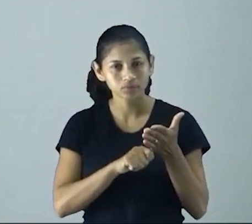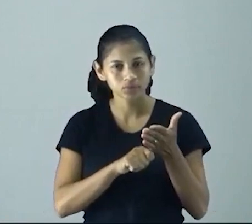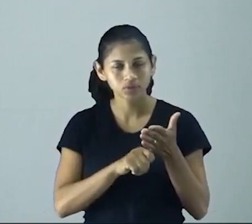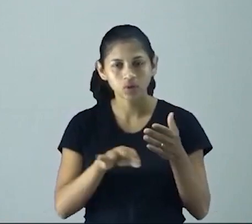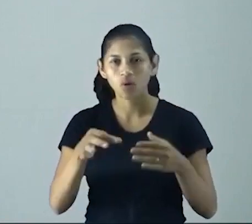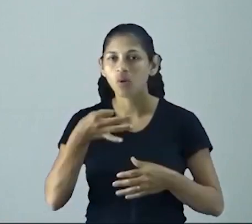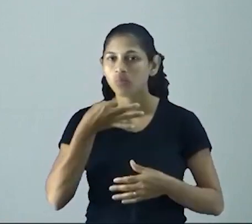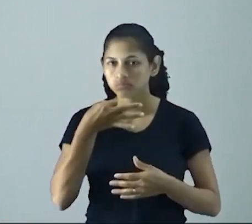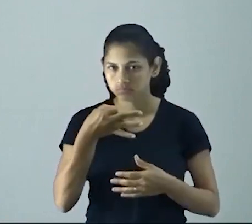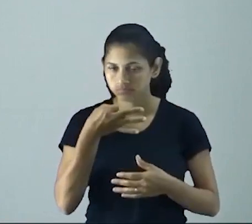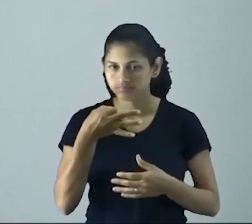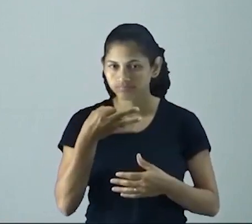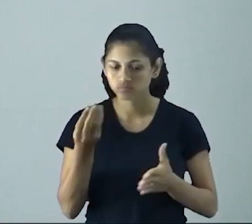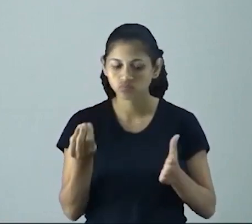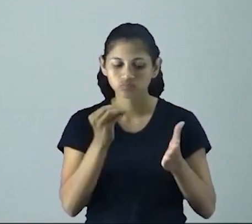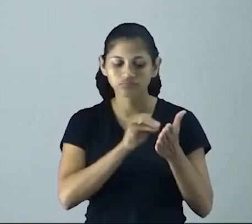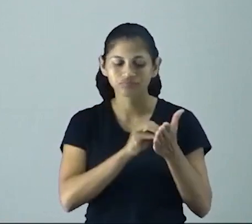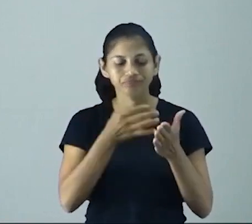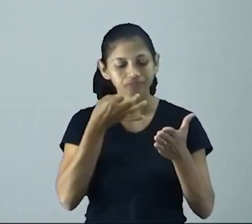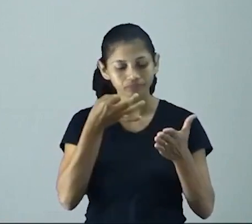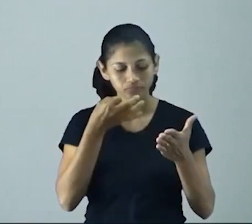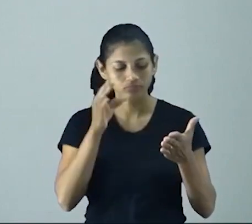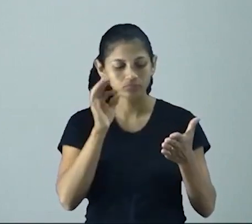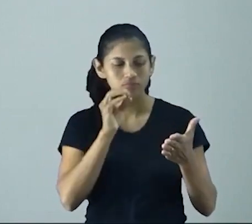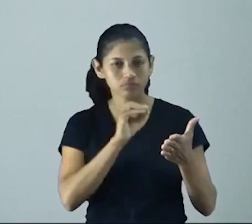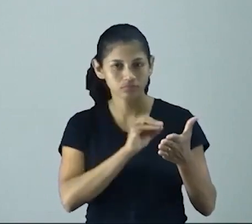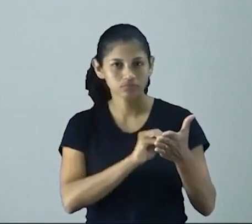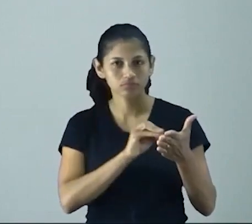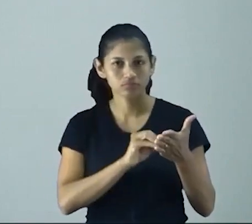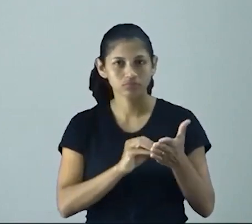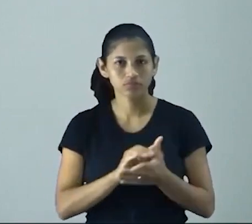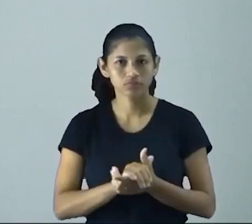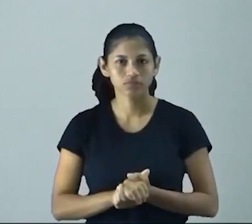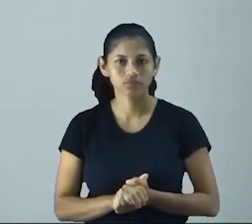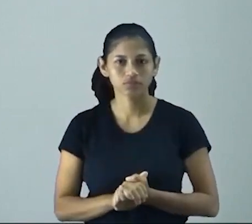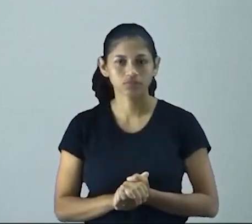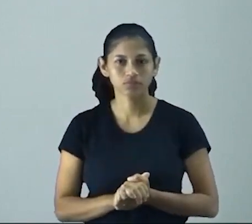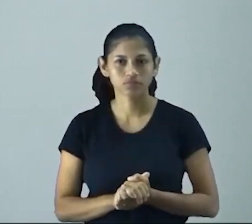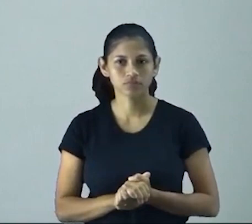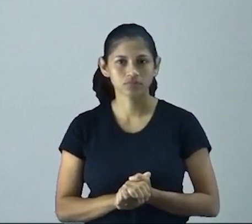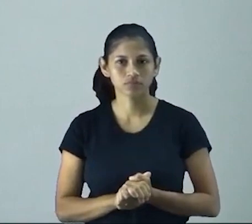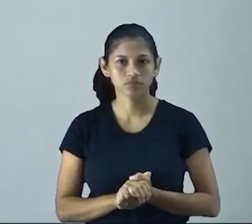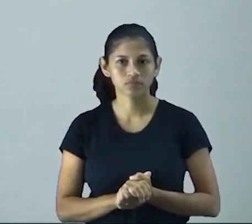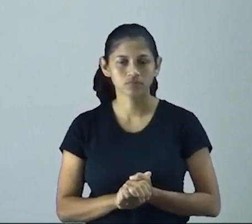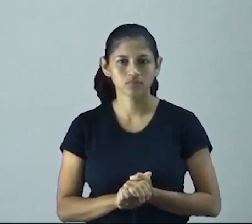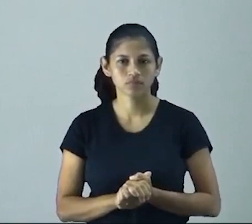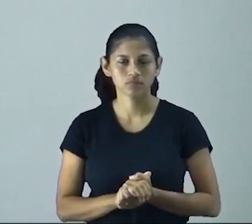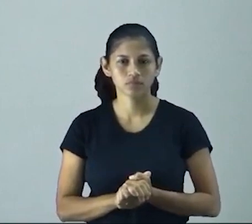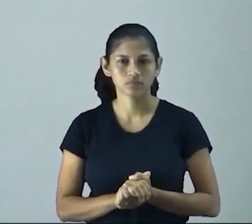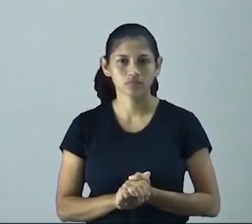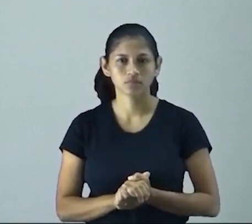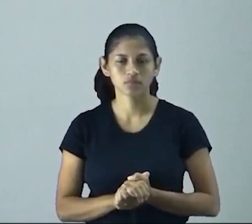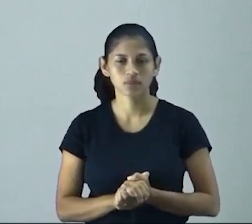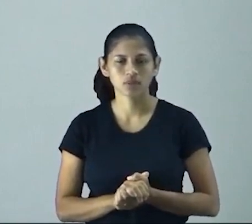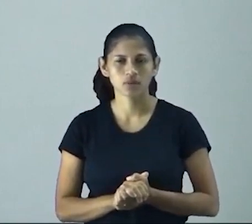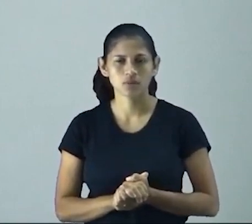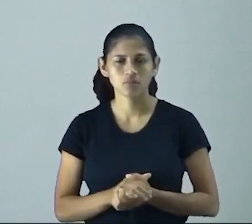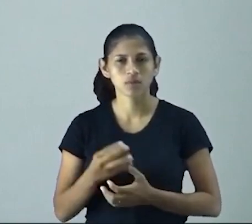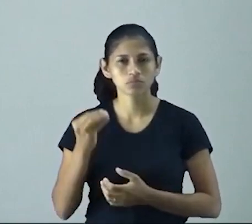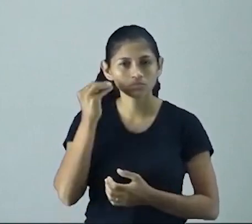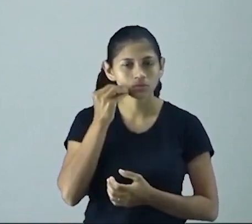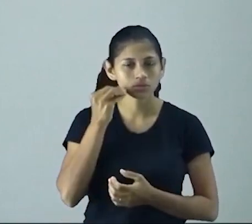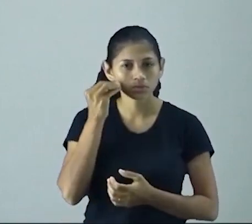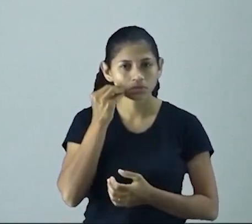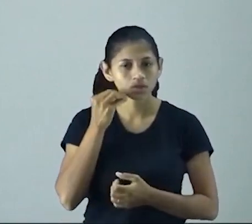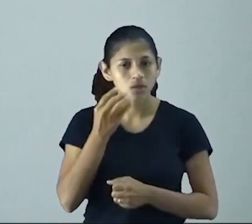sua opinião com argumentos, certo? Com propriedade para tentar convencer alguém,